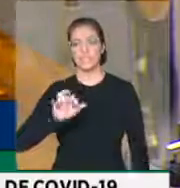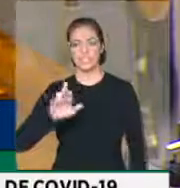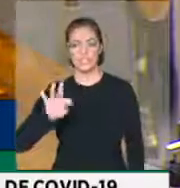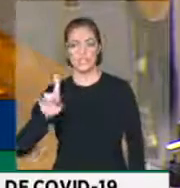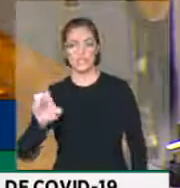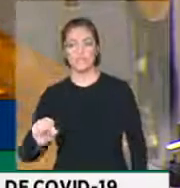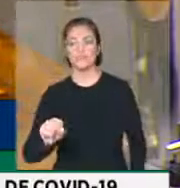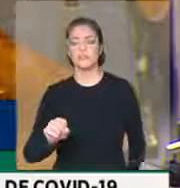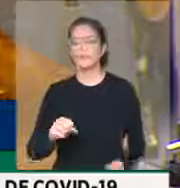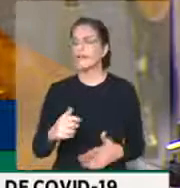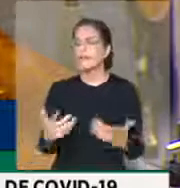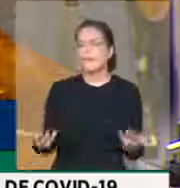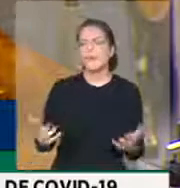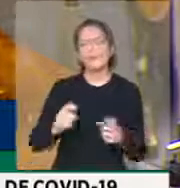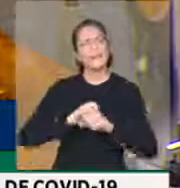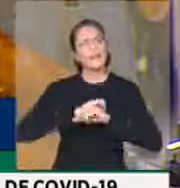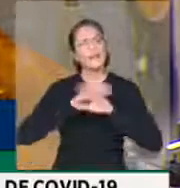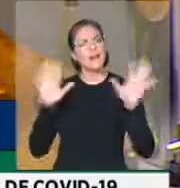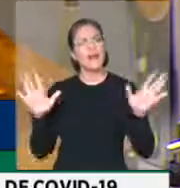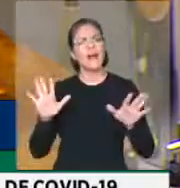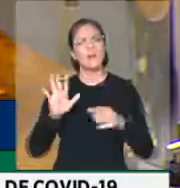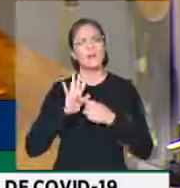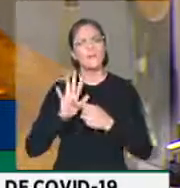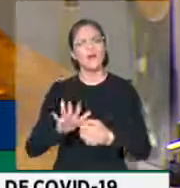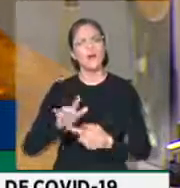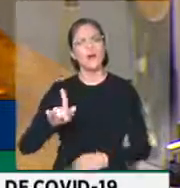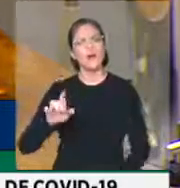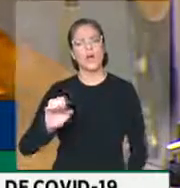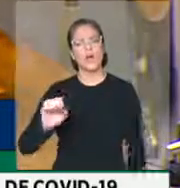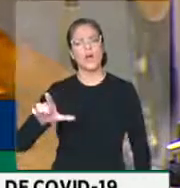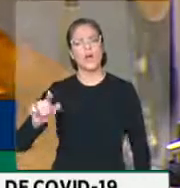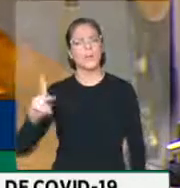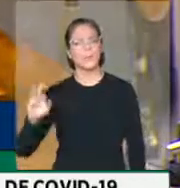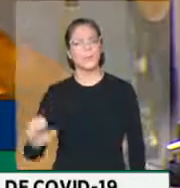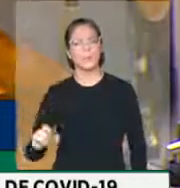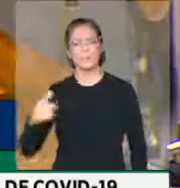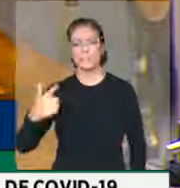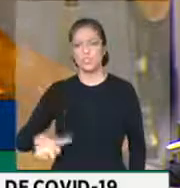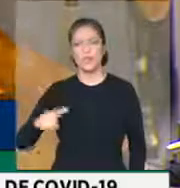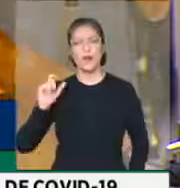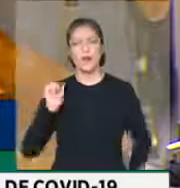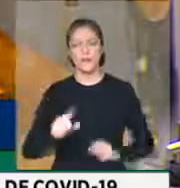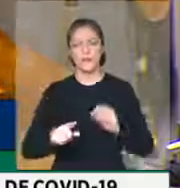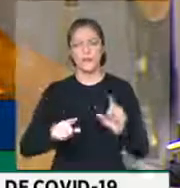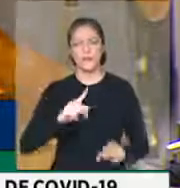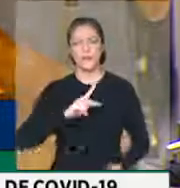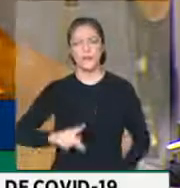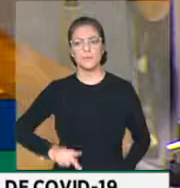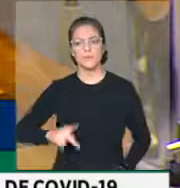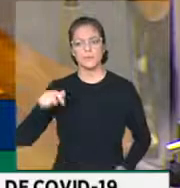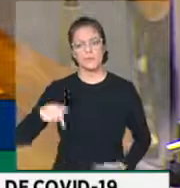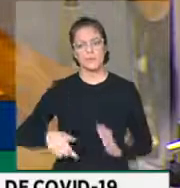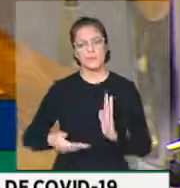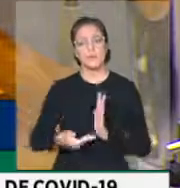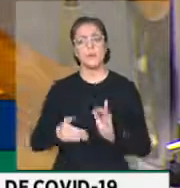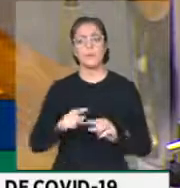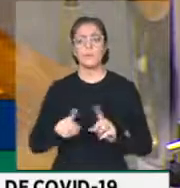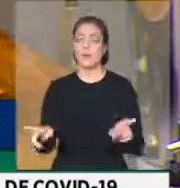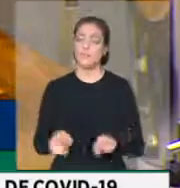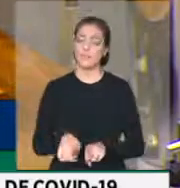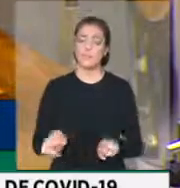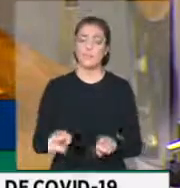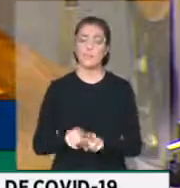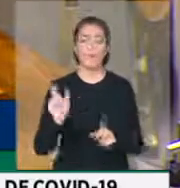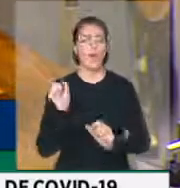manifestação claramente golpista, presidente. De novo lhe atacando, mas sobretudo atacando o conjunto das liberdades democráticas